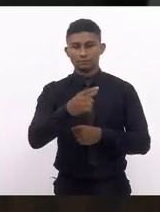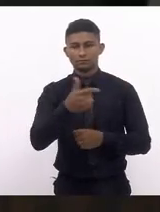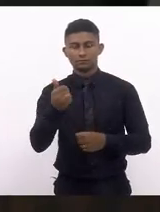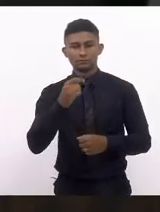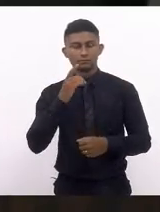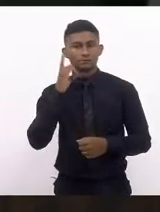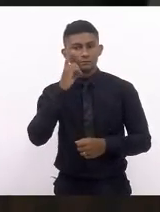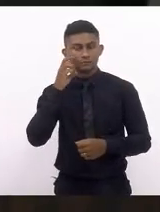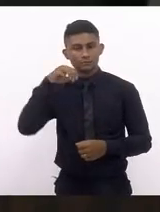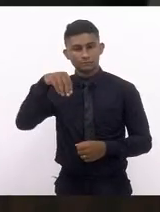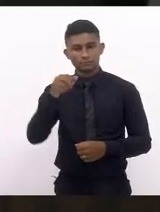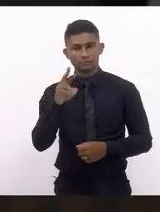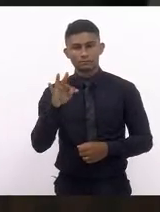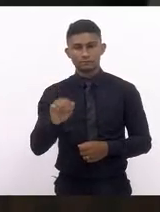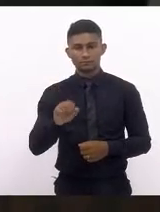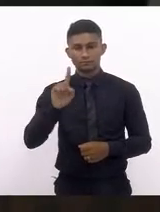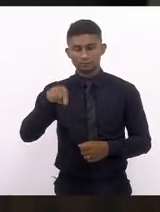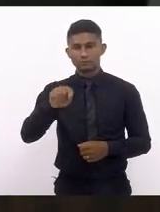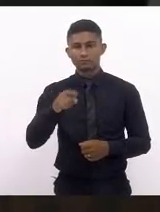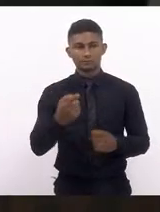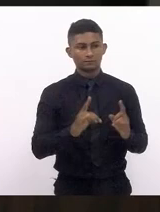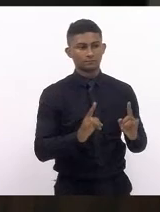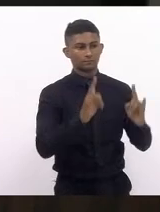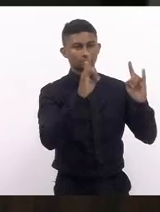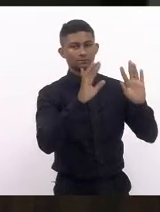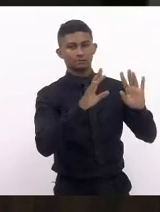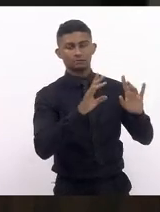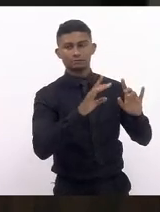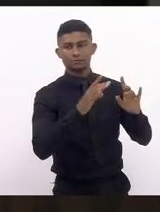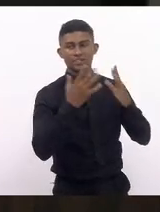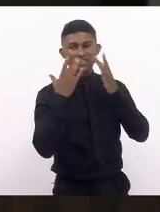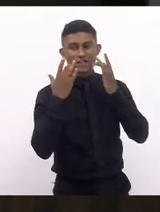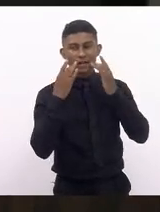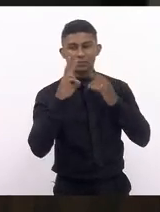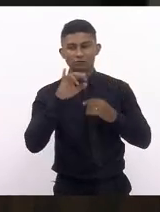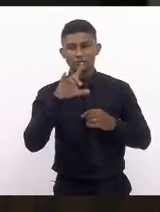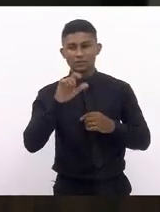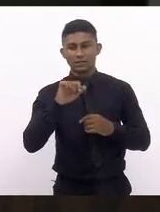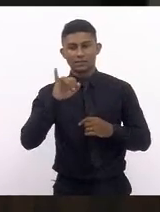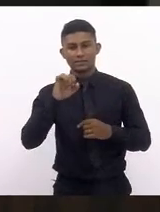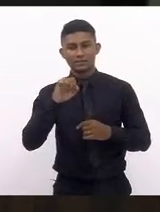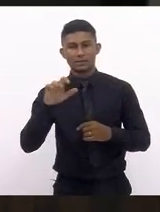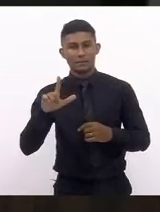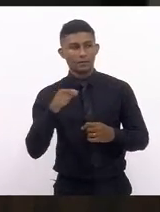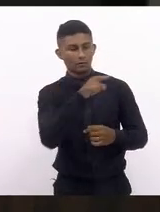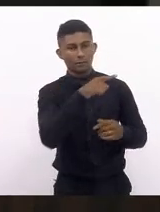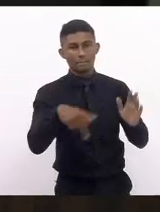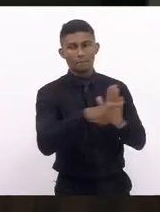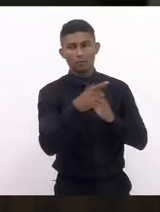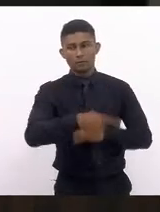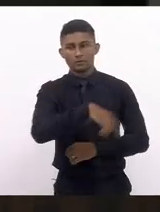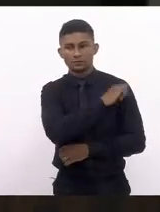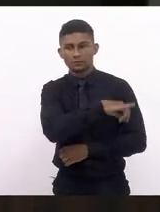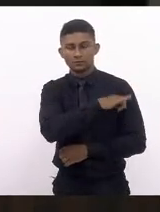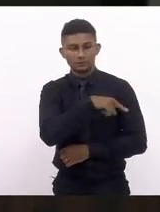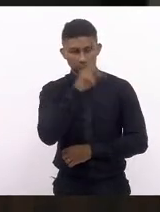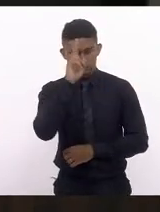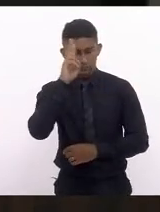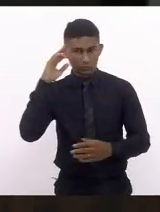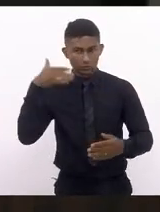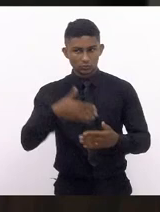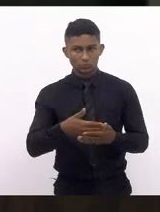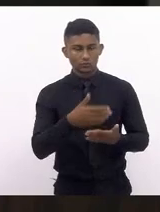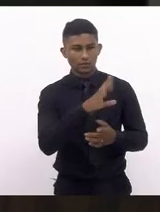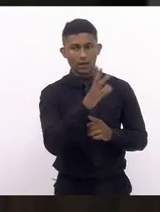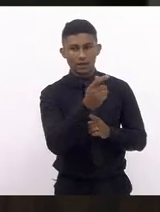deputada Martha Rocha que toma o imóvel Onde está situado o teatro Vila Isabel e como património do Estado do Rio de Janeiro por interesse histórico